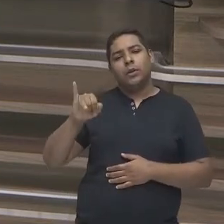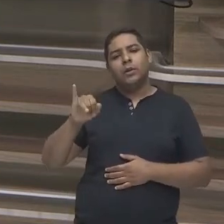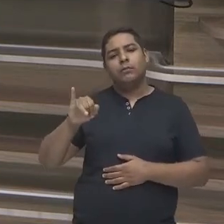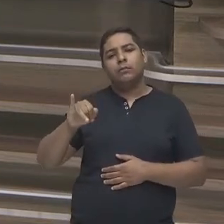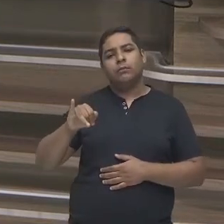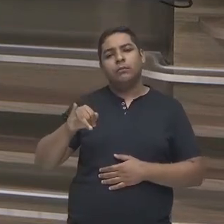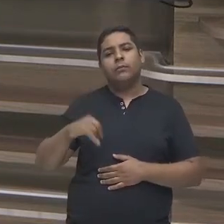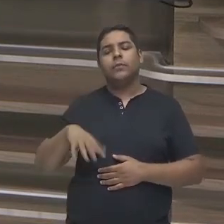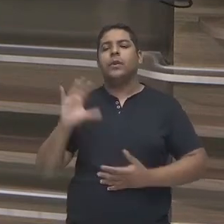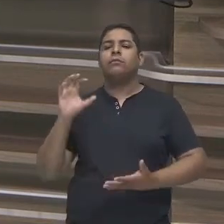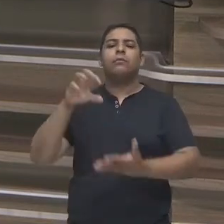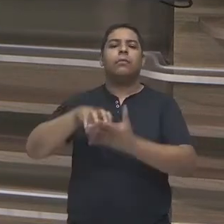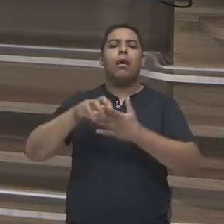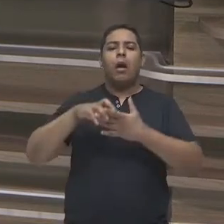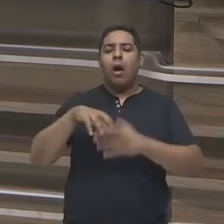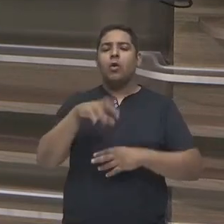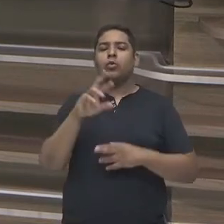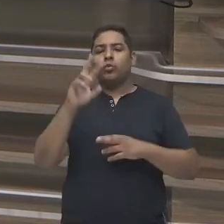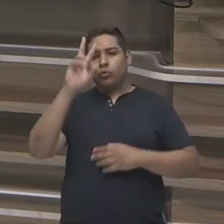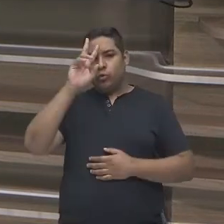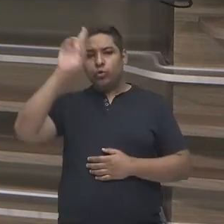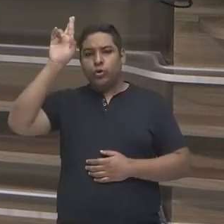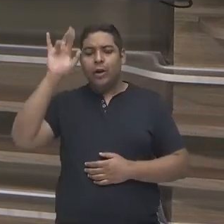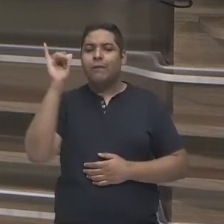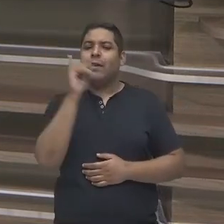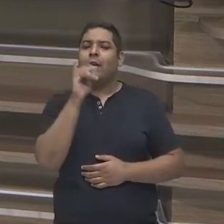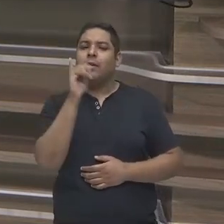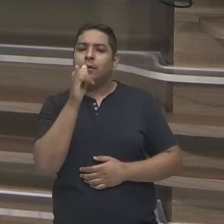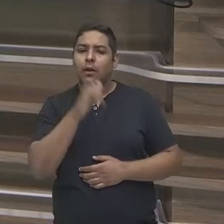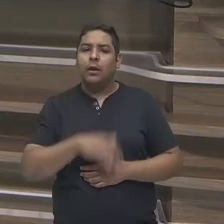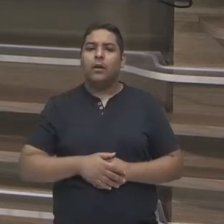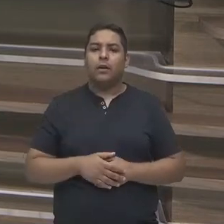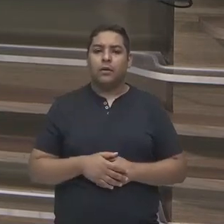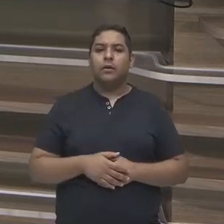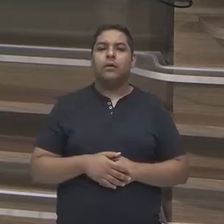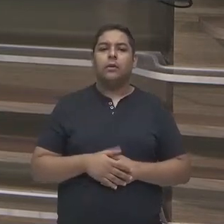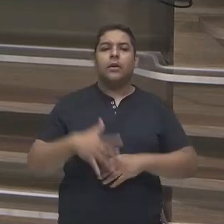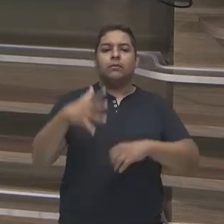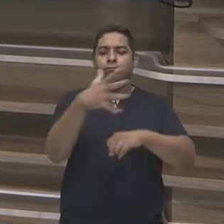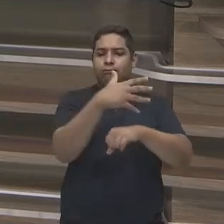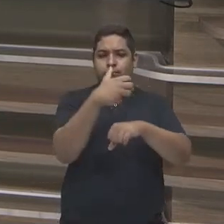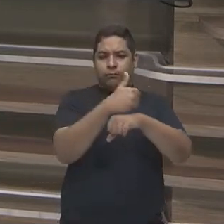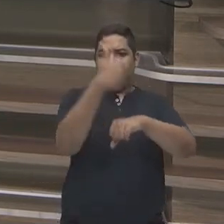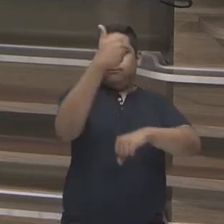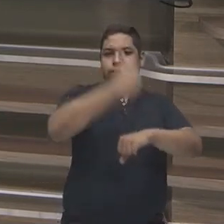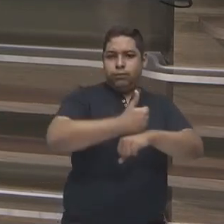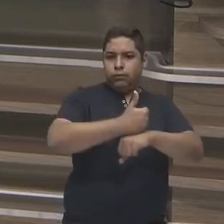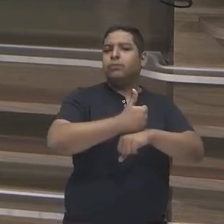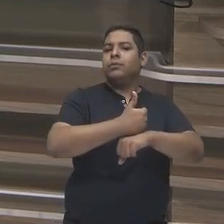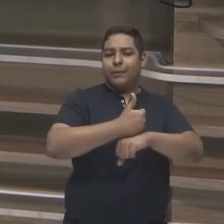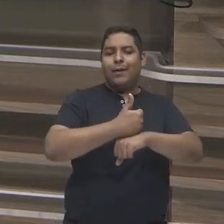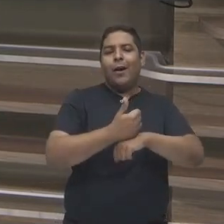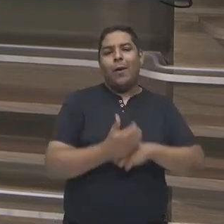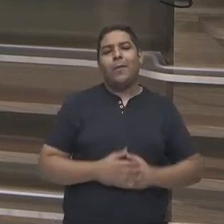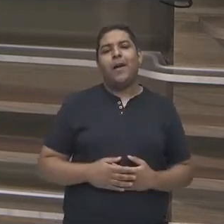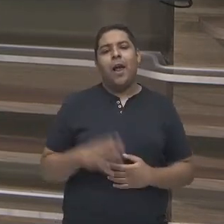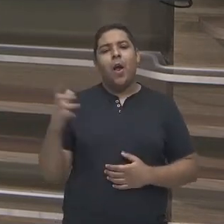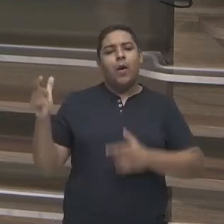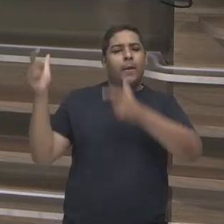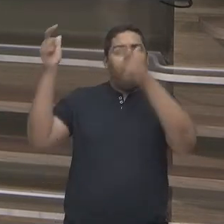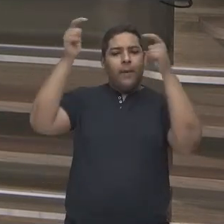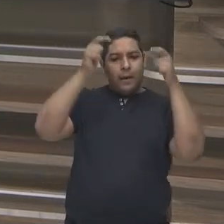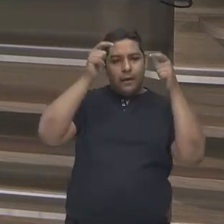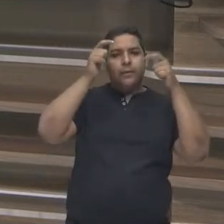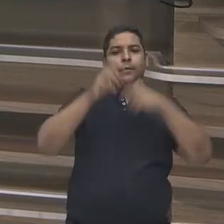ali o chefe da Itália. Ele destitui o Vitor Hugo, que era o imperador naquele momento, e se coloca